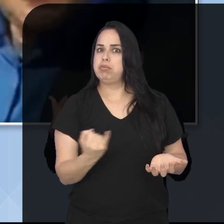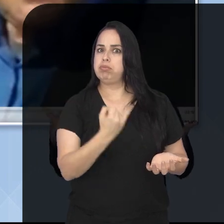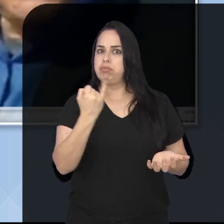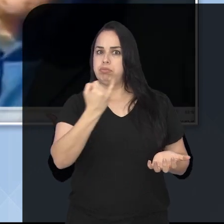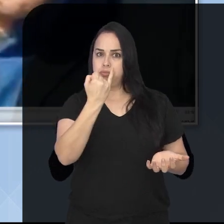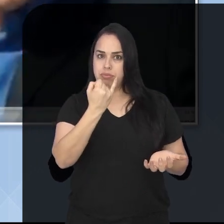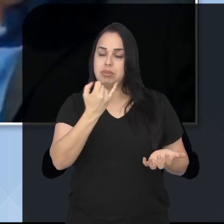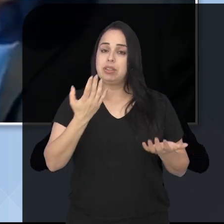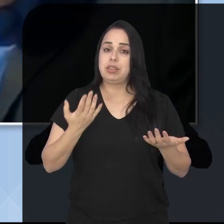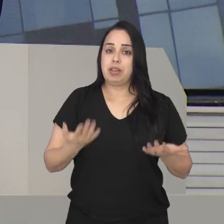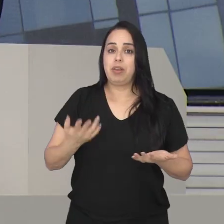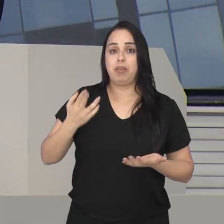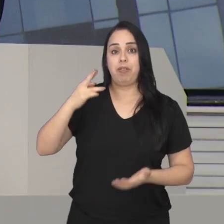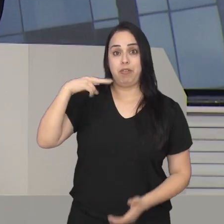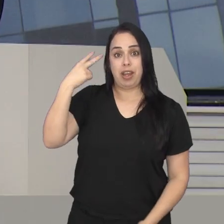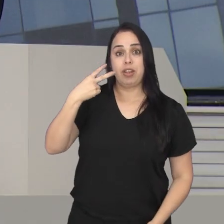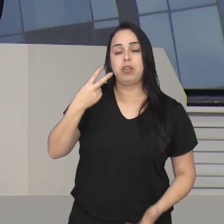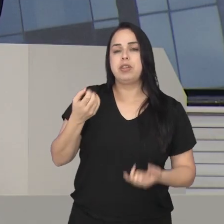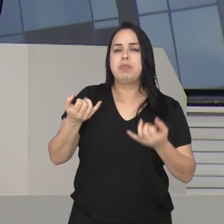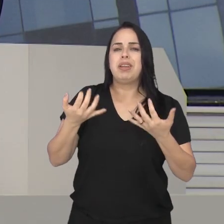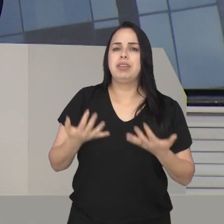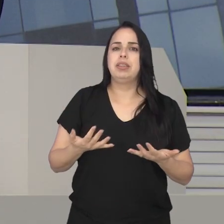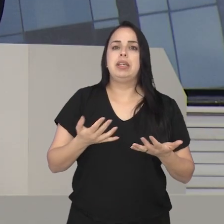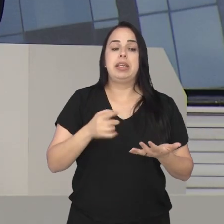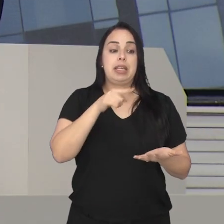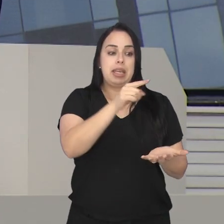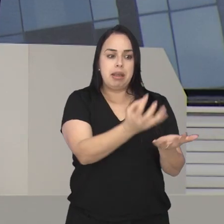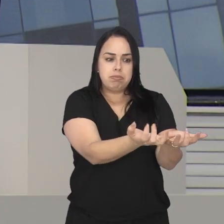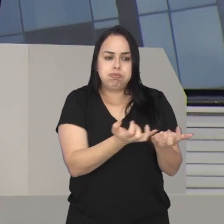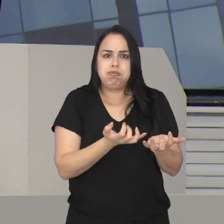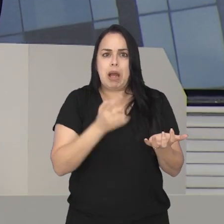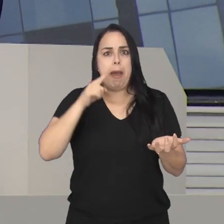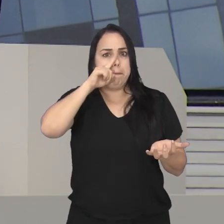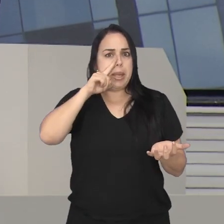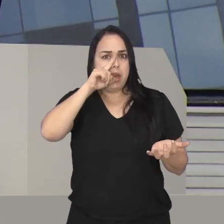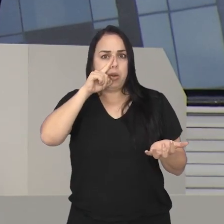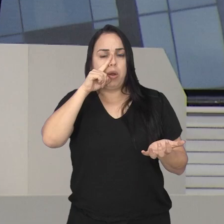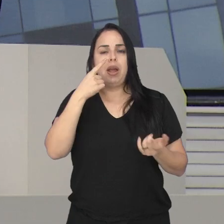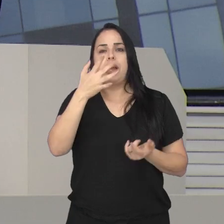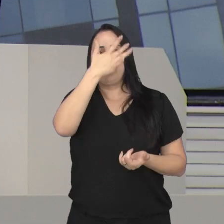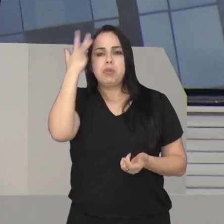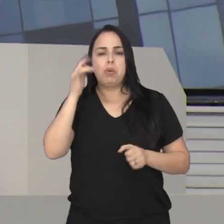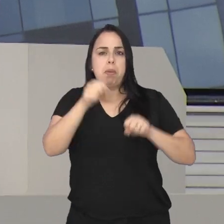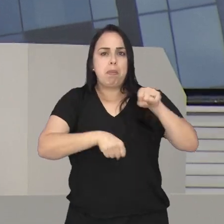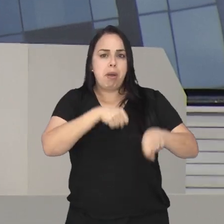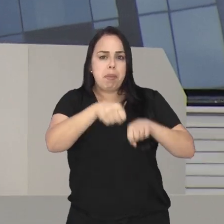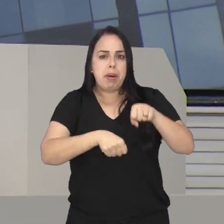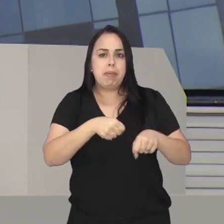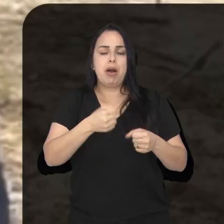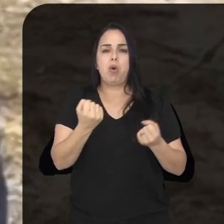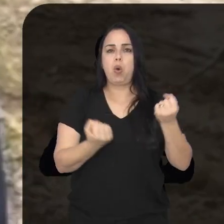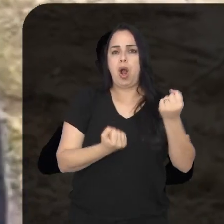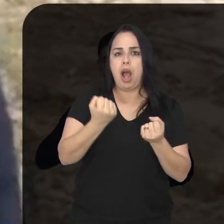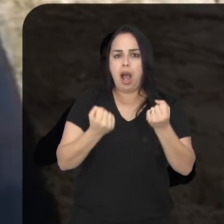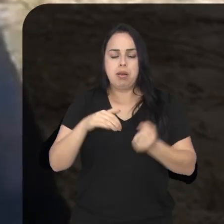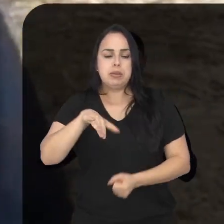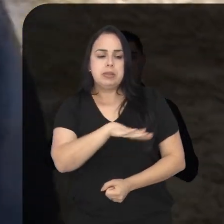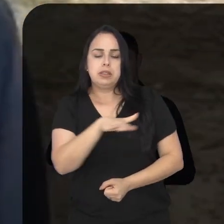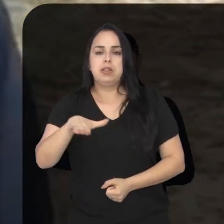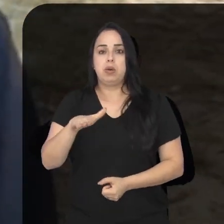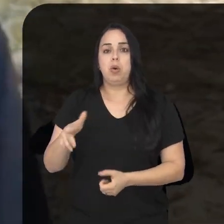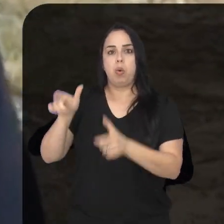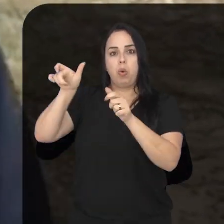região norte de São José segundo Vereador a situação traz perigos para motorista ciclistas e pedestres como foi